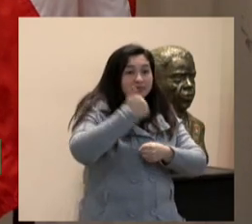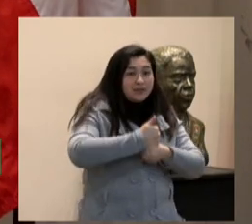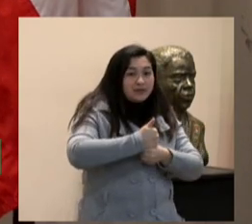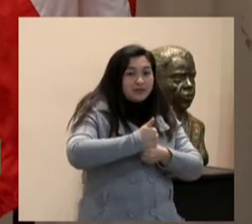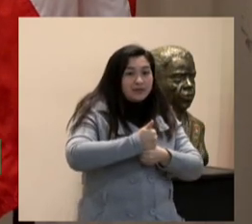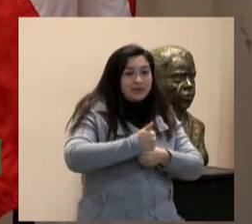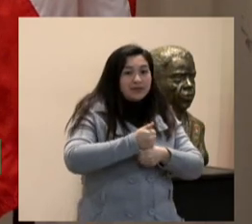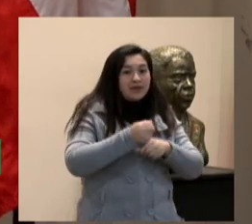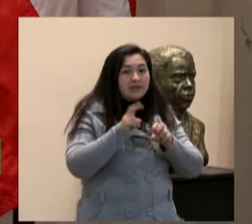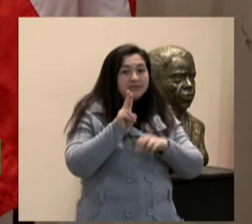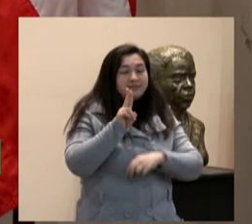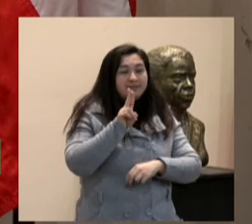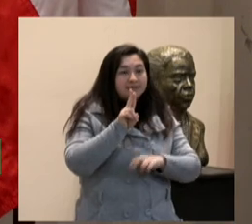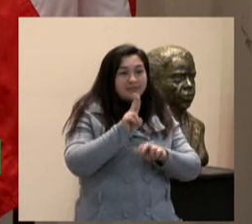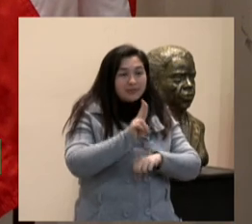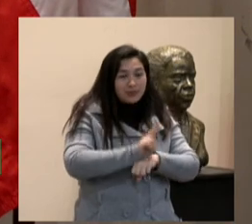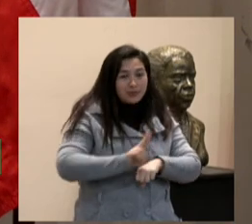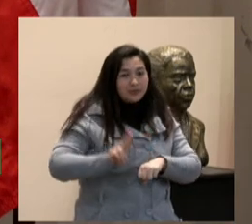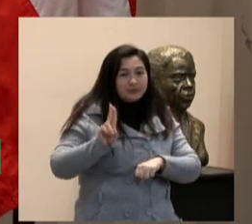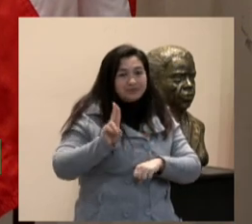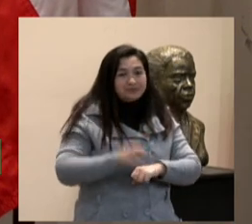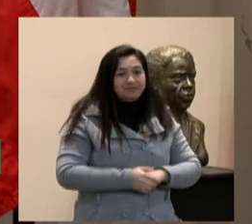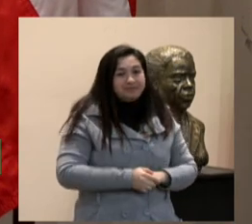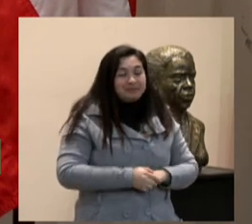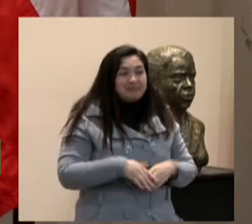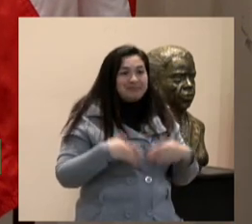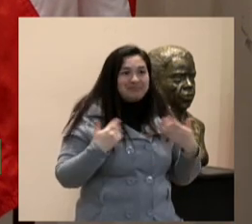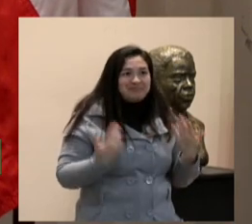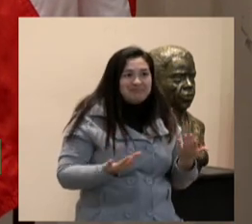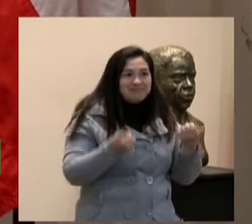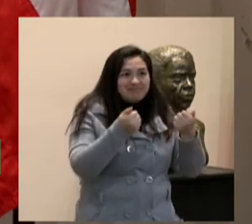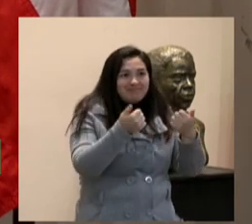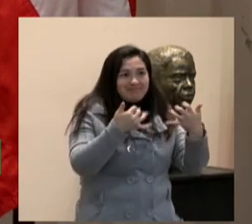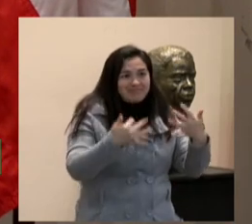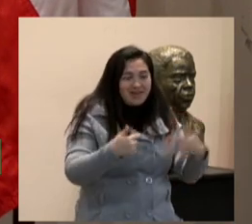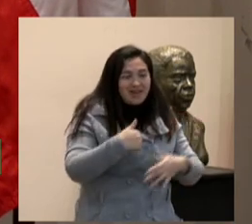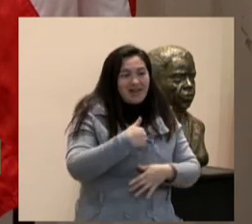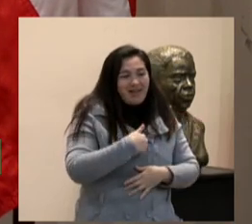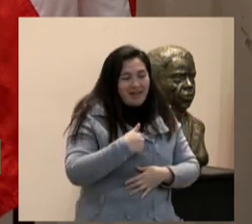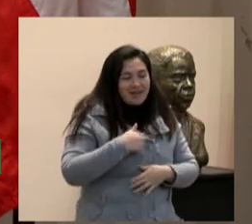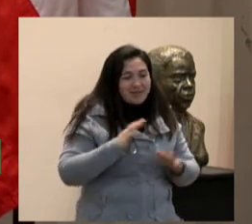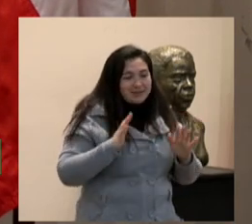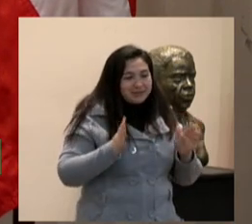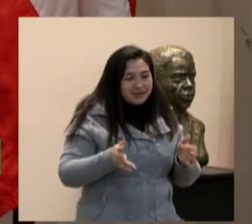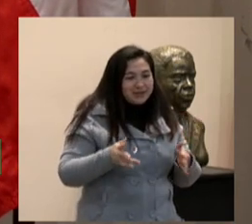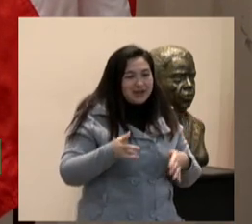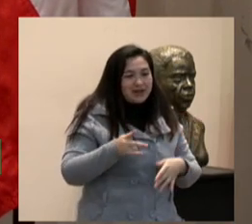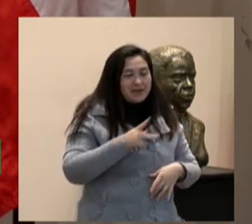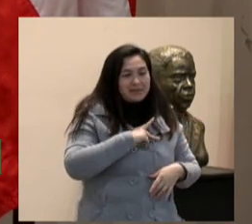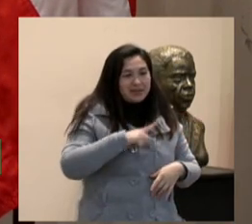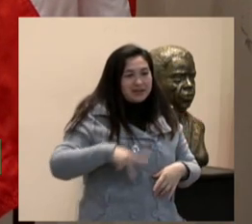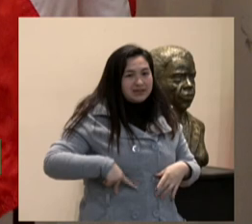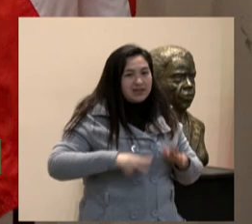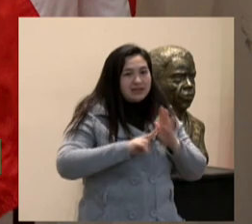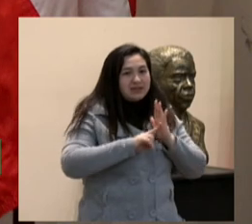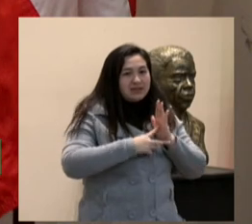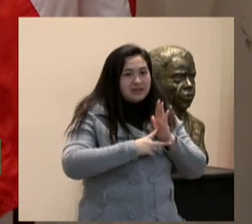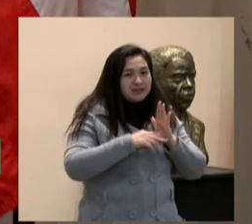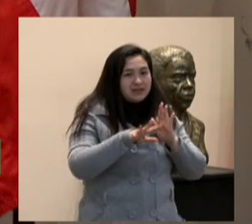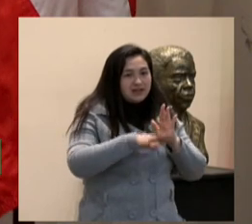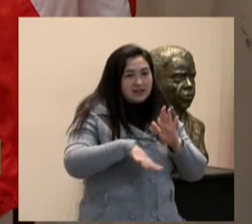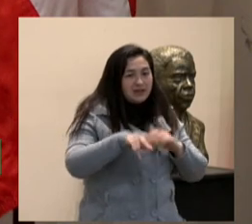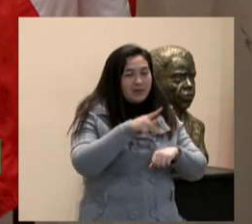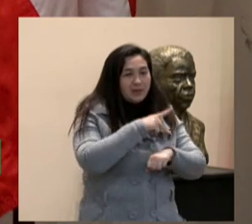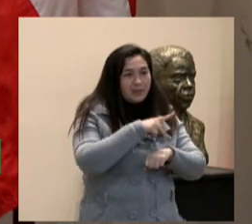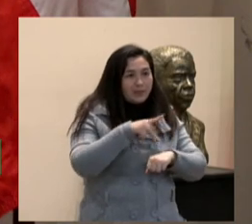Federal. Então, dizer também que eu fui presidente do Sindicato dos Professores de Santa